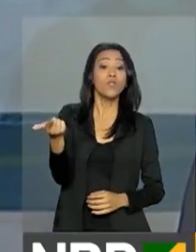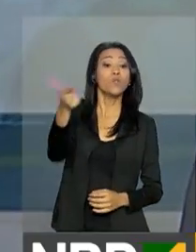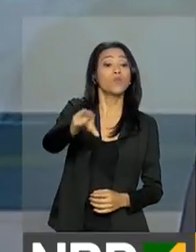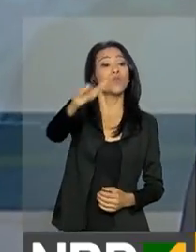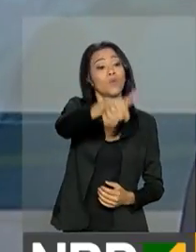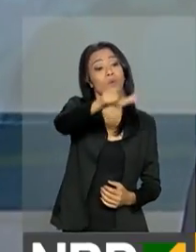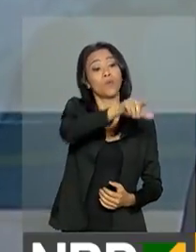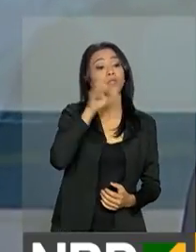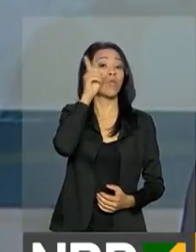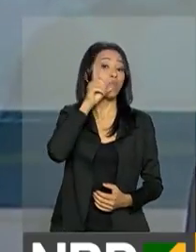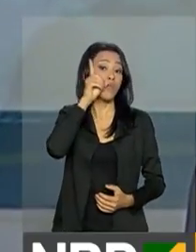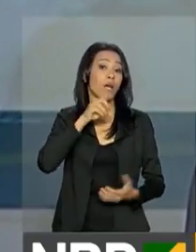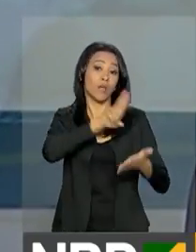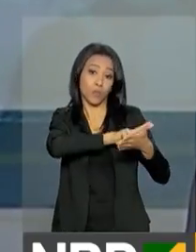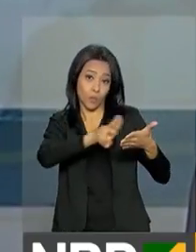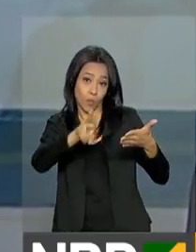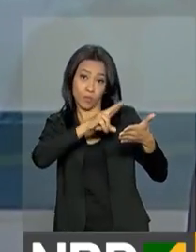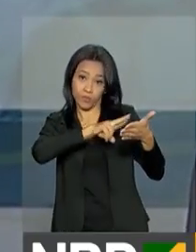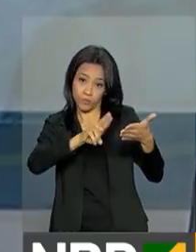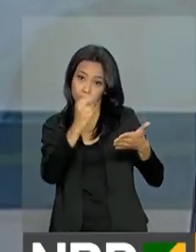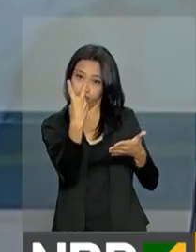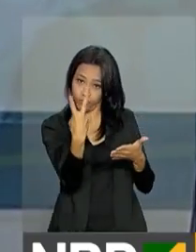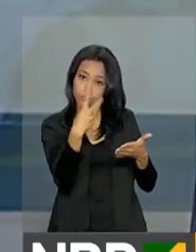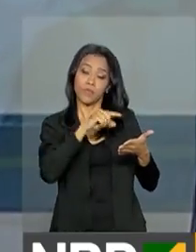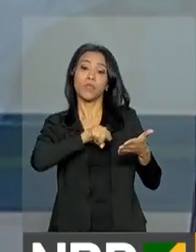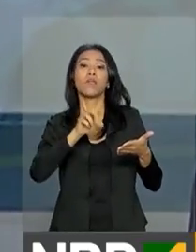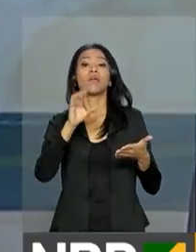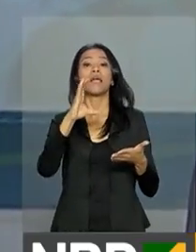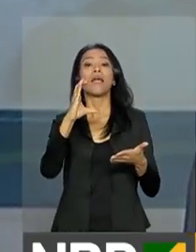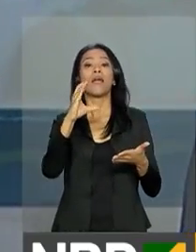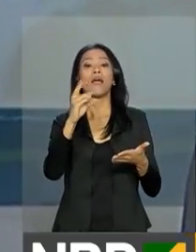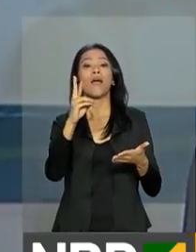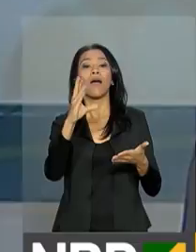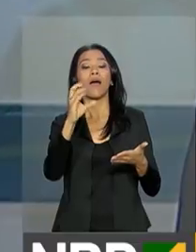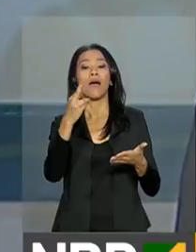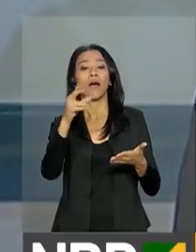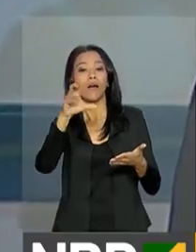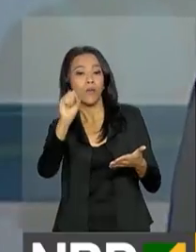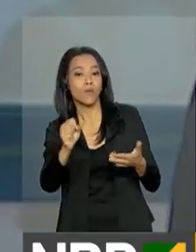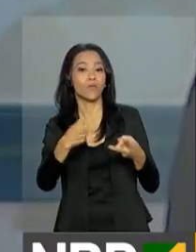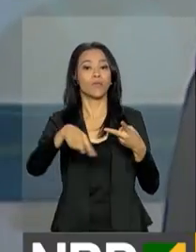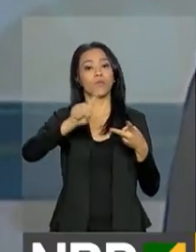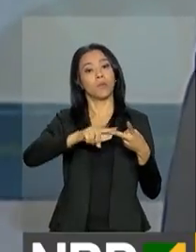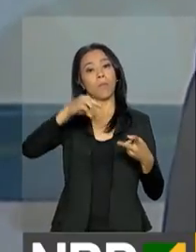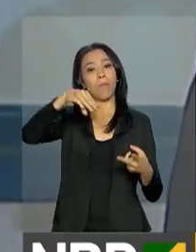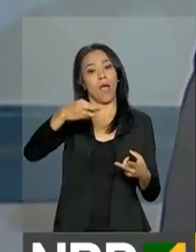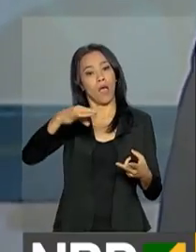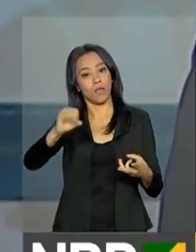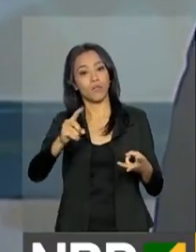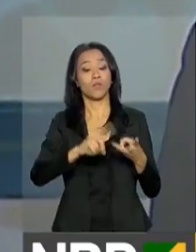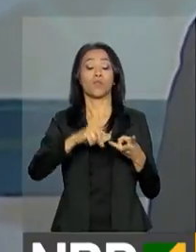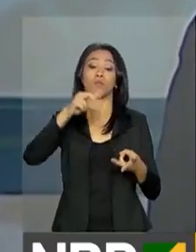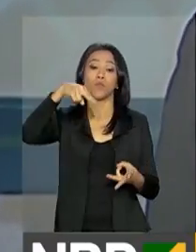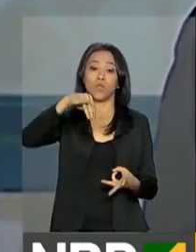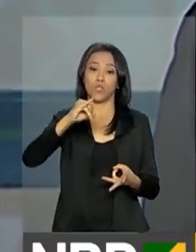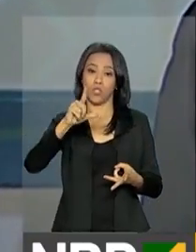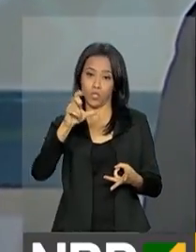federais André Figueiredo, Celso Russomano, Luiz Carlos Rauli, Márcio Marinho, Nilson